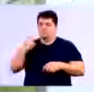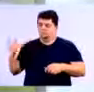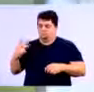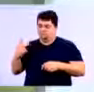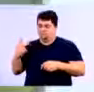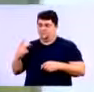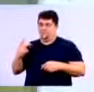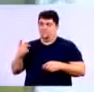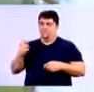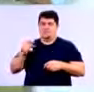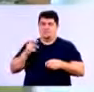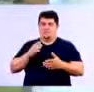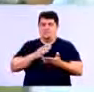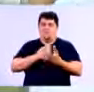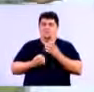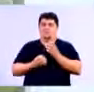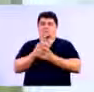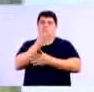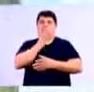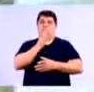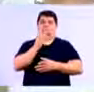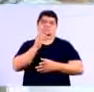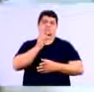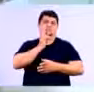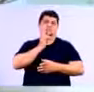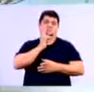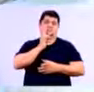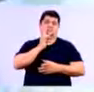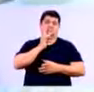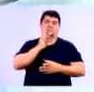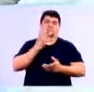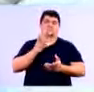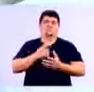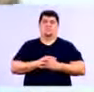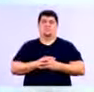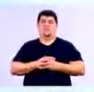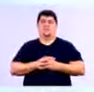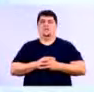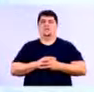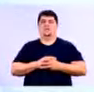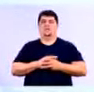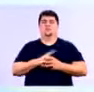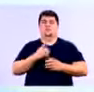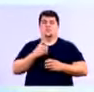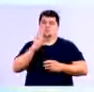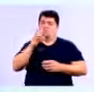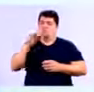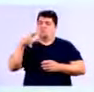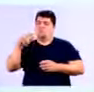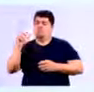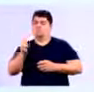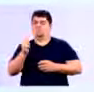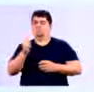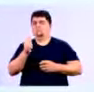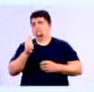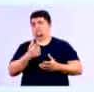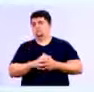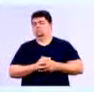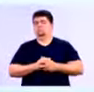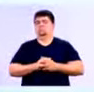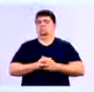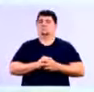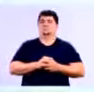gente logo vai montar um restaurante aqui, tá? Mais um minuto a gente vai montar um restaurante. Aí a gente investiu 1 milhão. E aí investiu esse 1